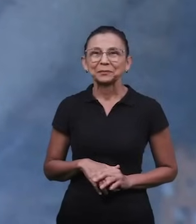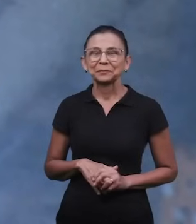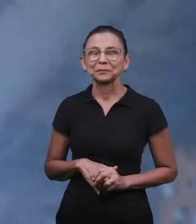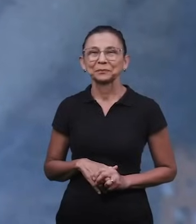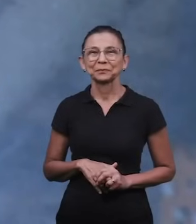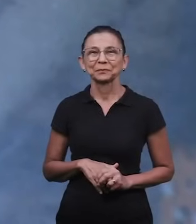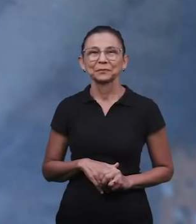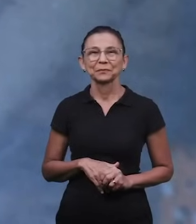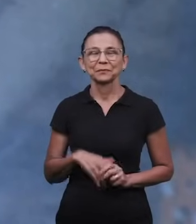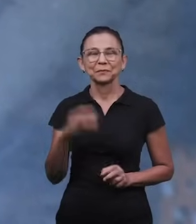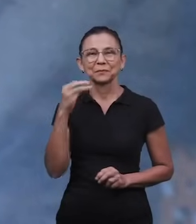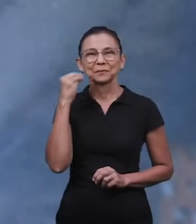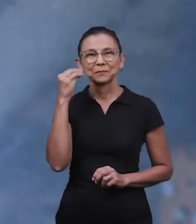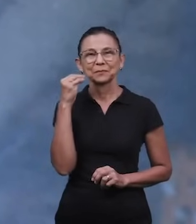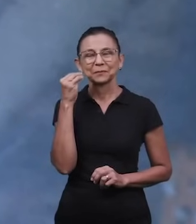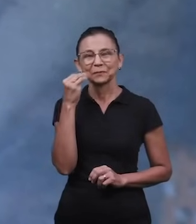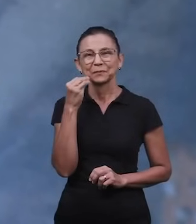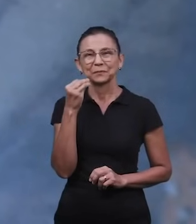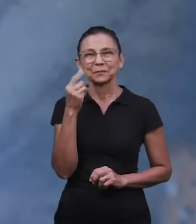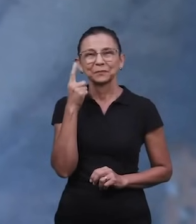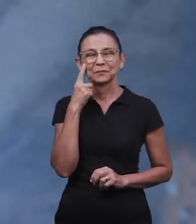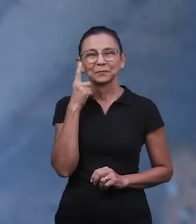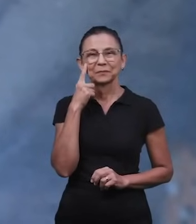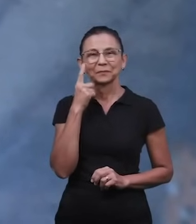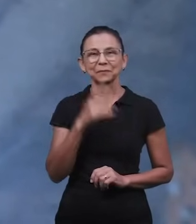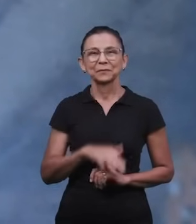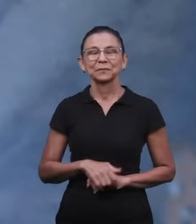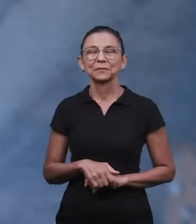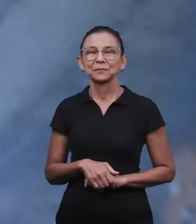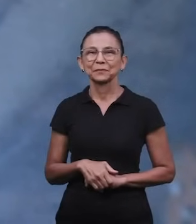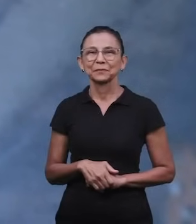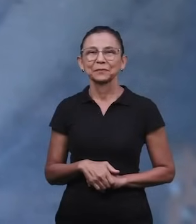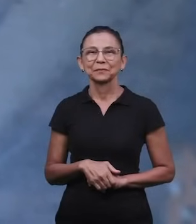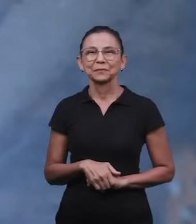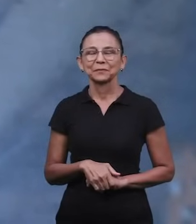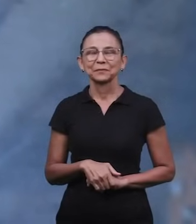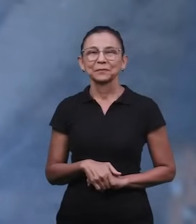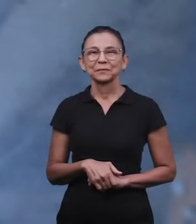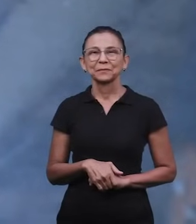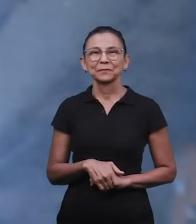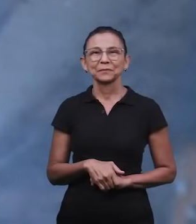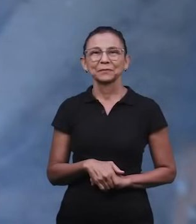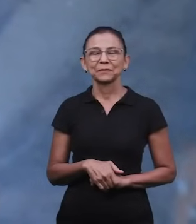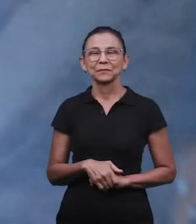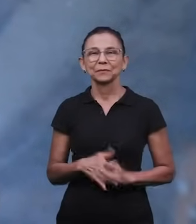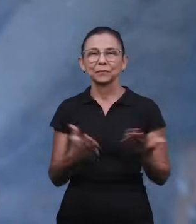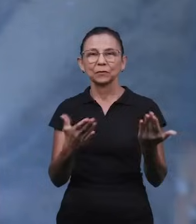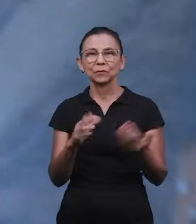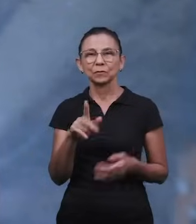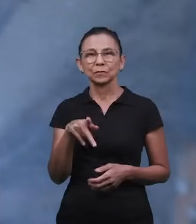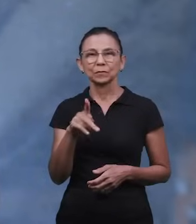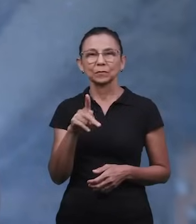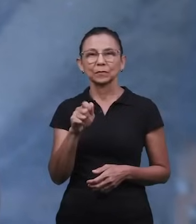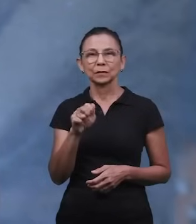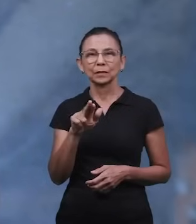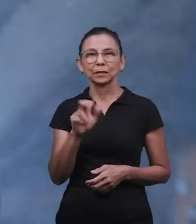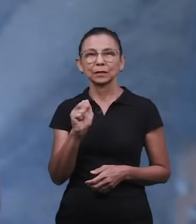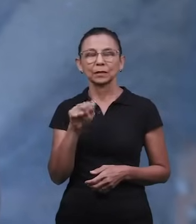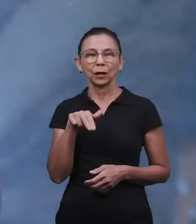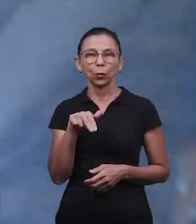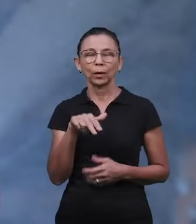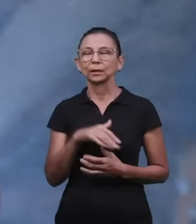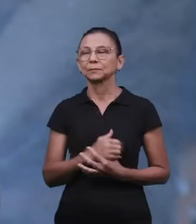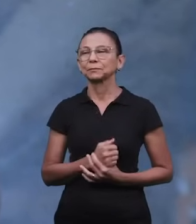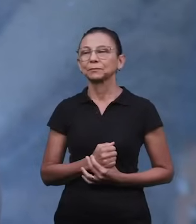trazer essa experiência é o nosso irmão jovem Cauã Silva. Então, quem está hoje é o